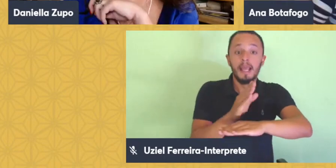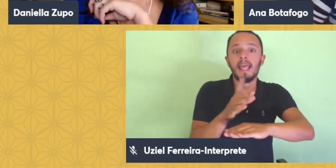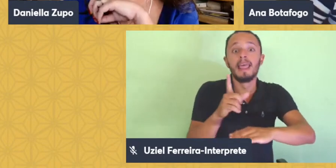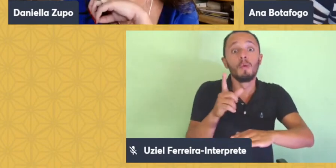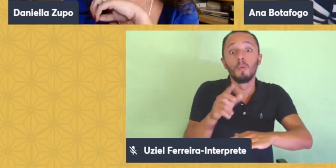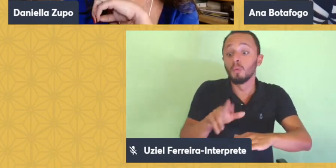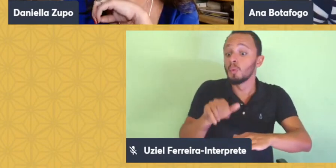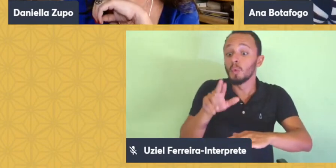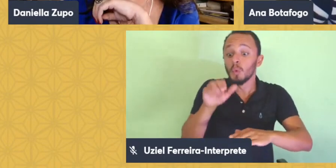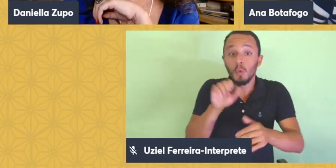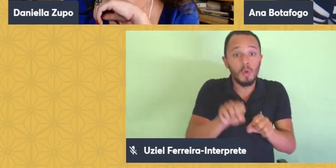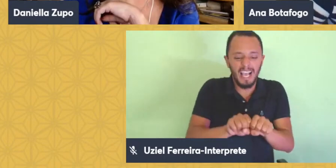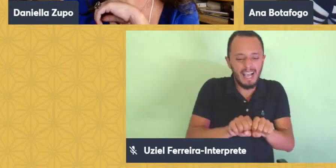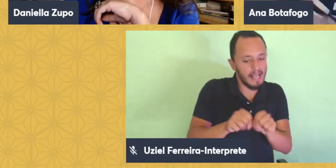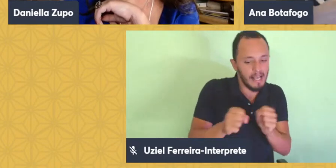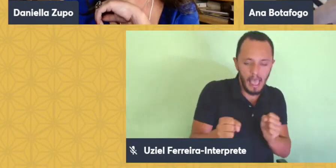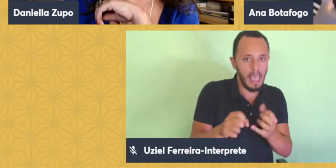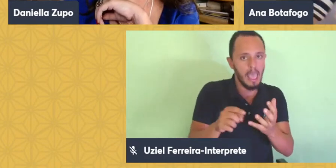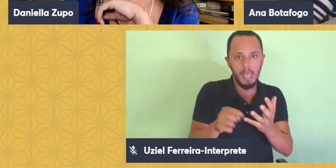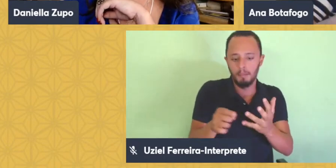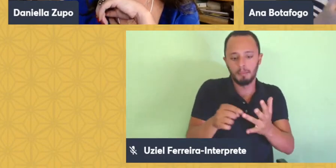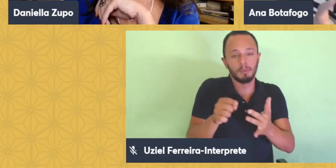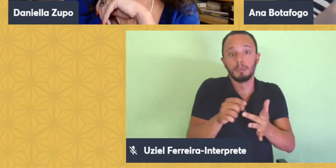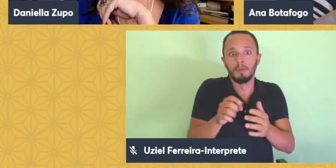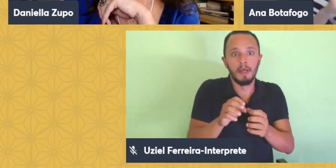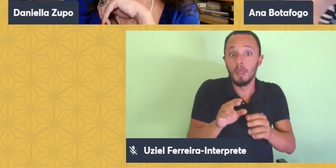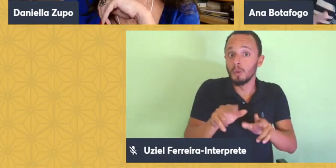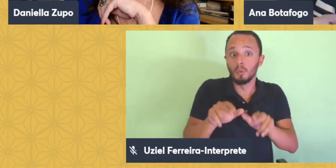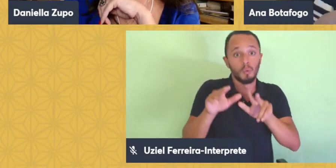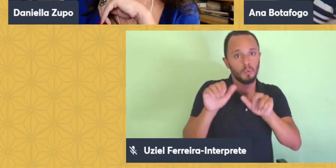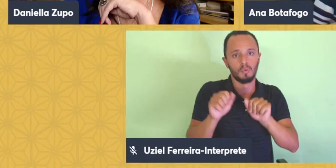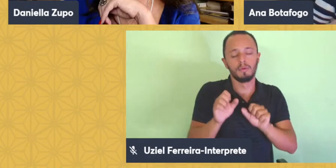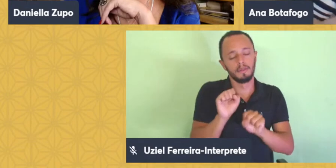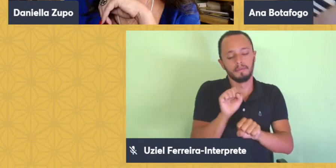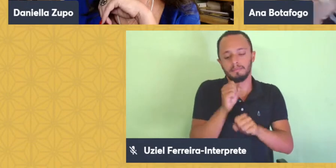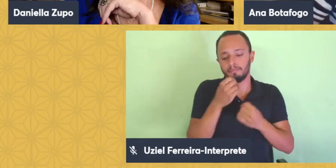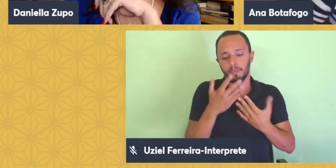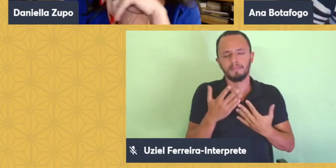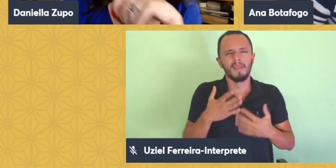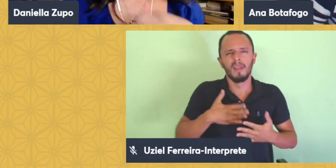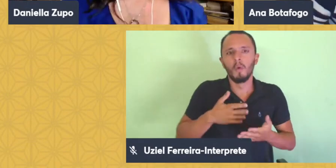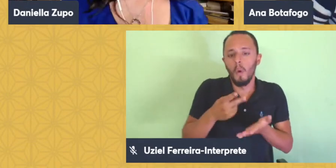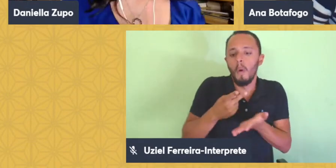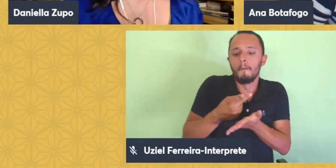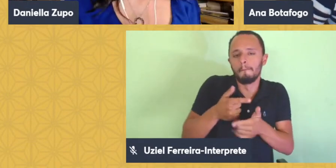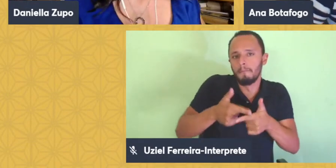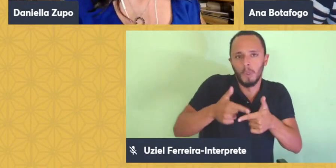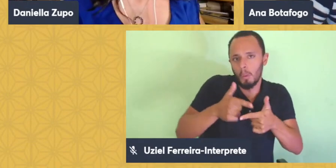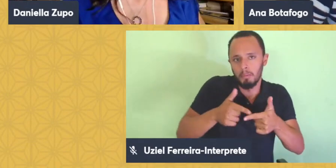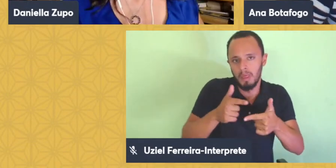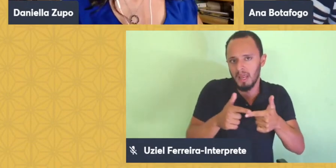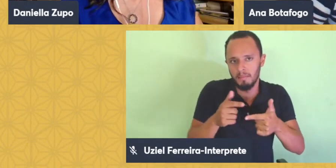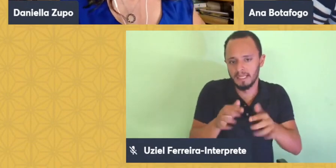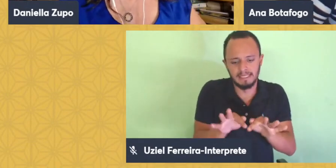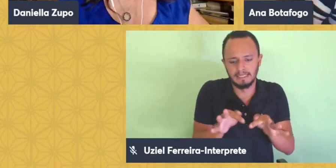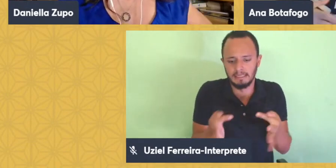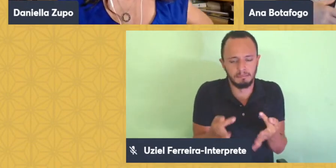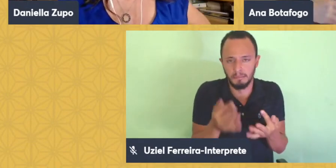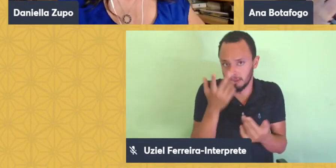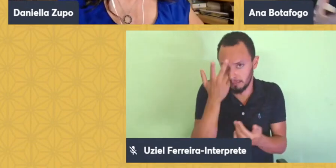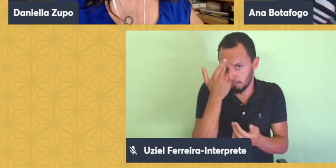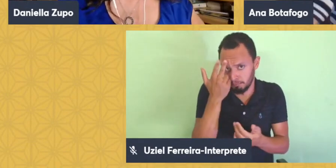que tivesse que me tirar muito tempo fiquei em algumas pequenas lesões que é natural né do